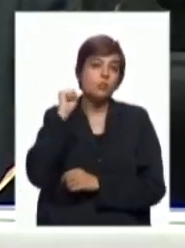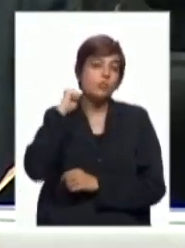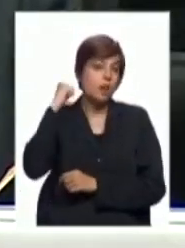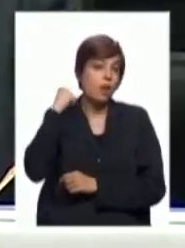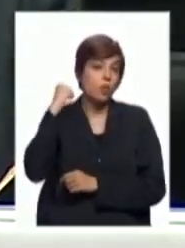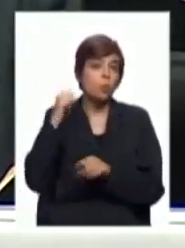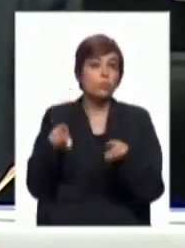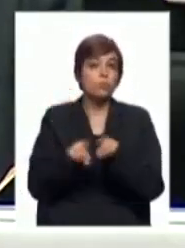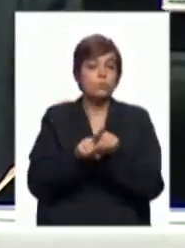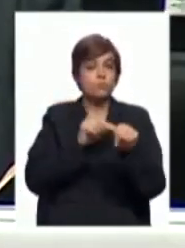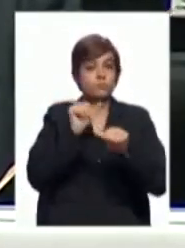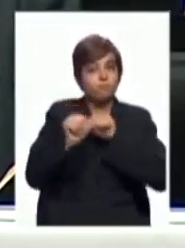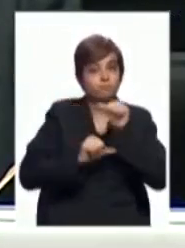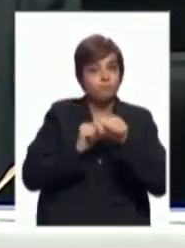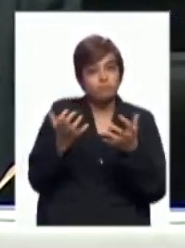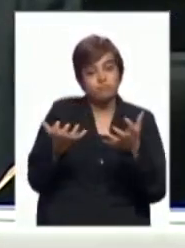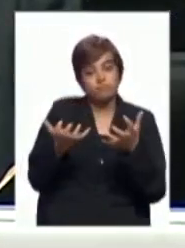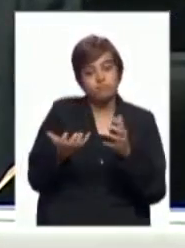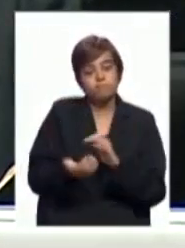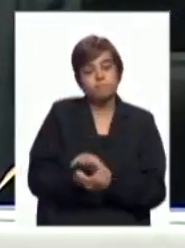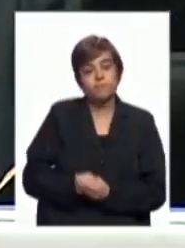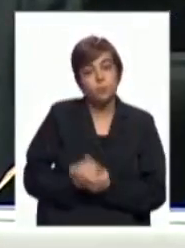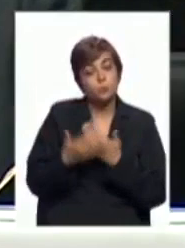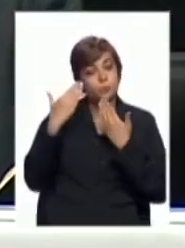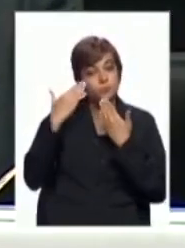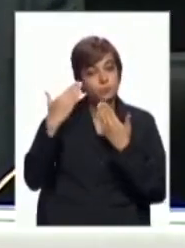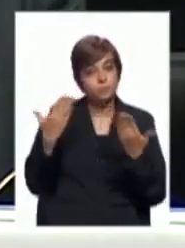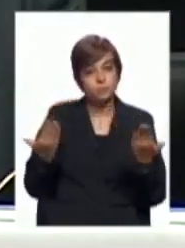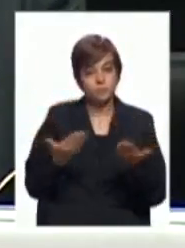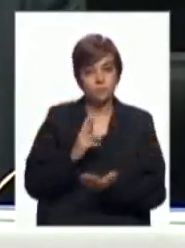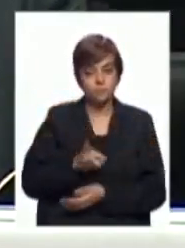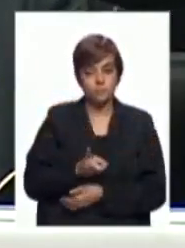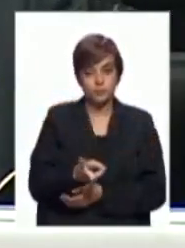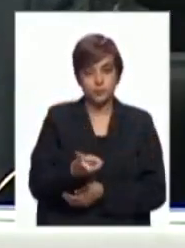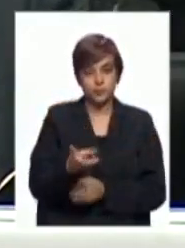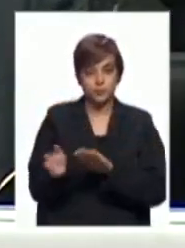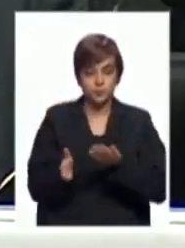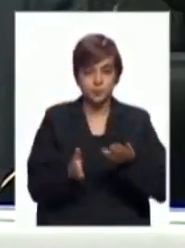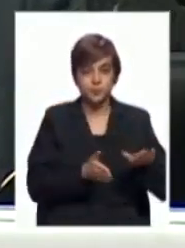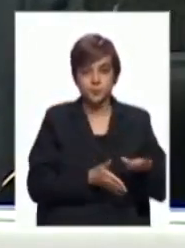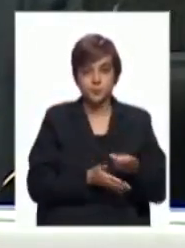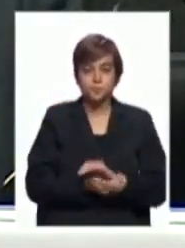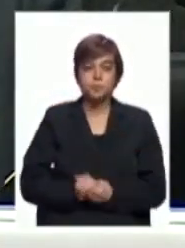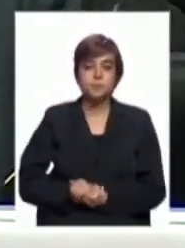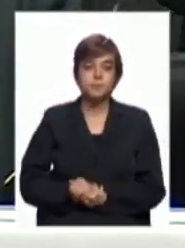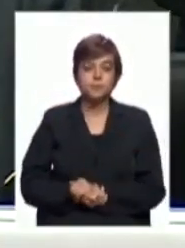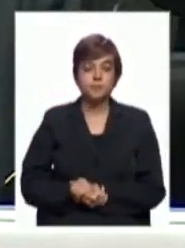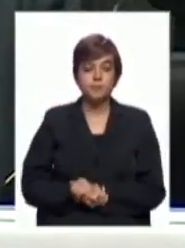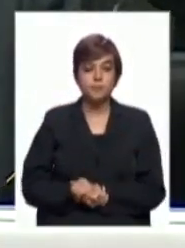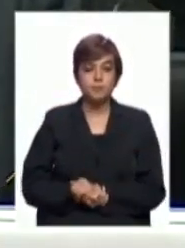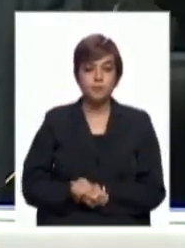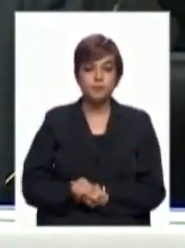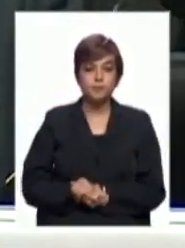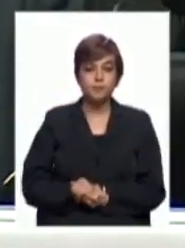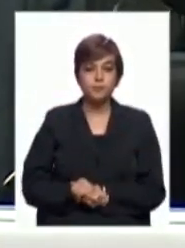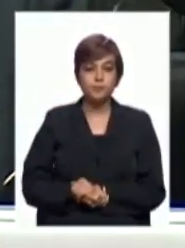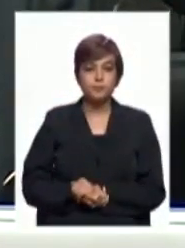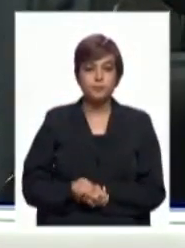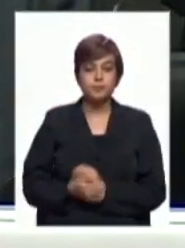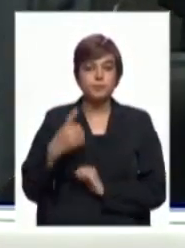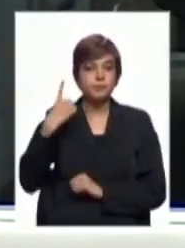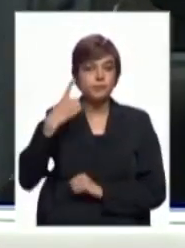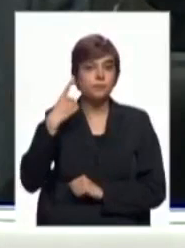lá o voto secreto. Ok, Marco, obrigada. Vamos acompanhar o presidente, deputado Eli Tarquim. As deputadas